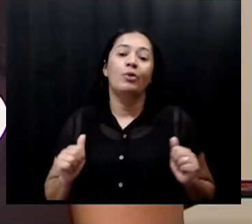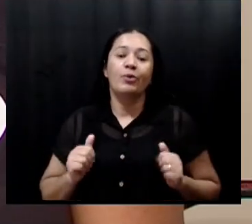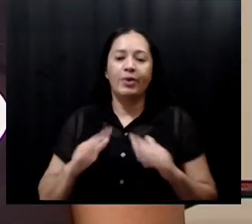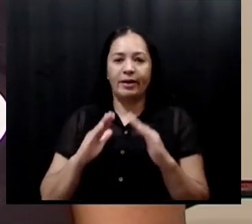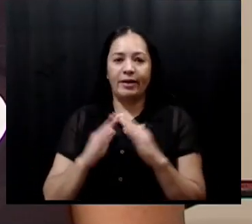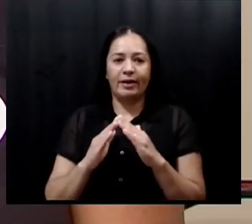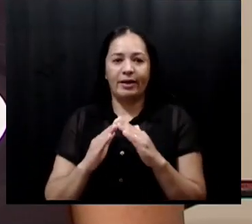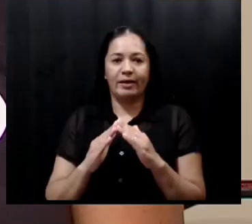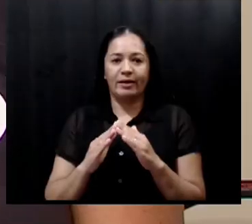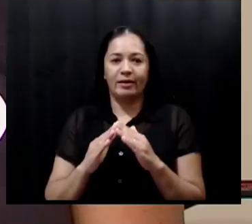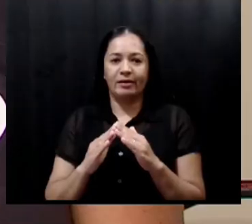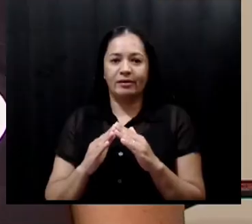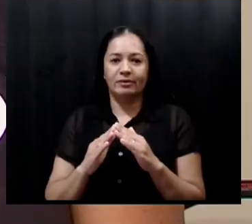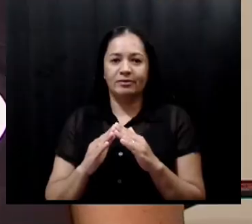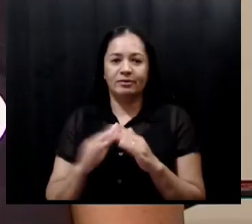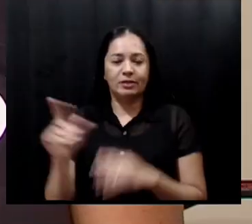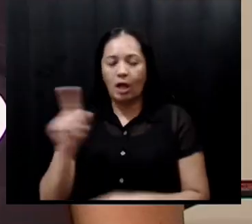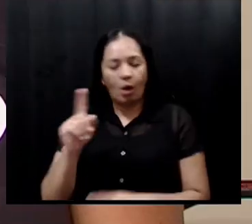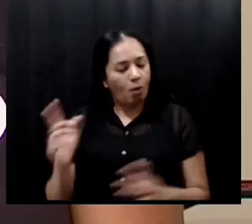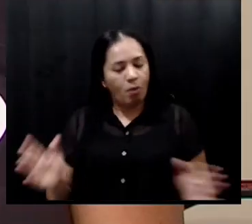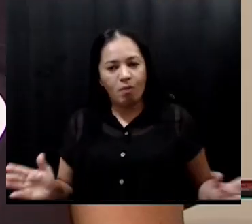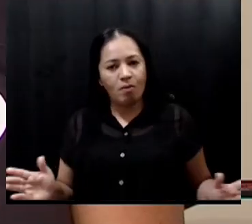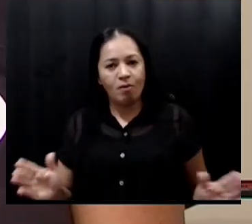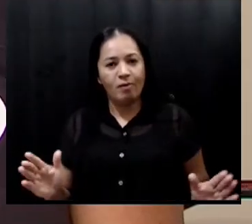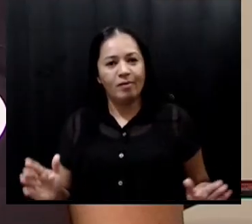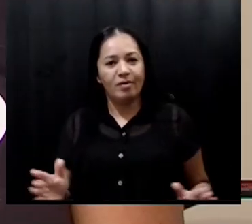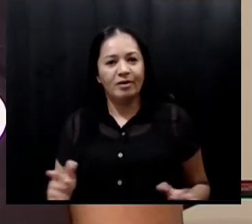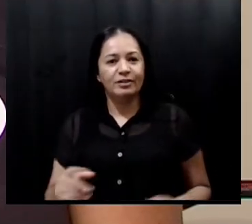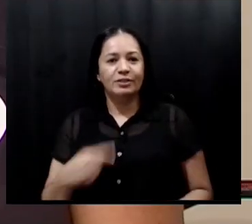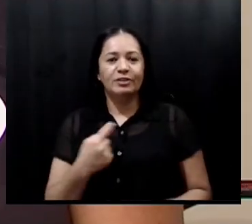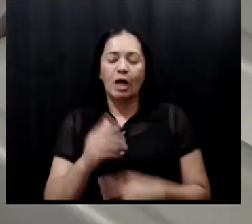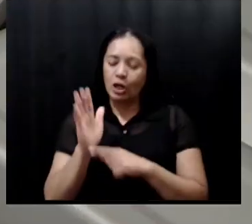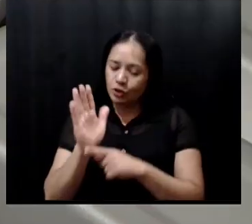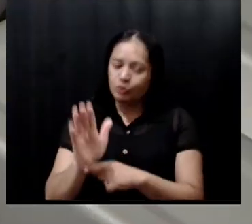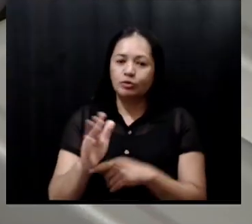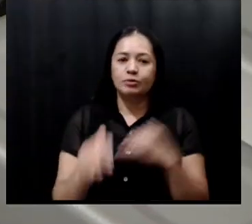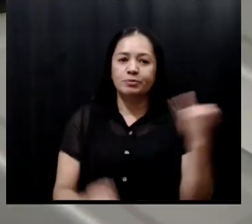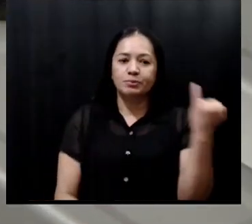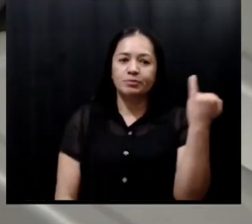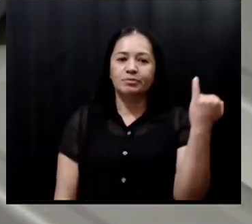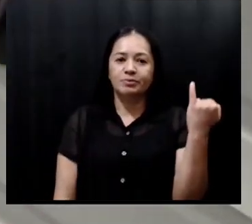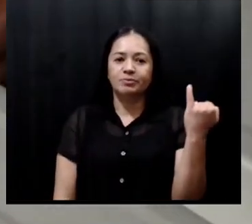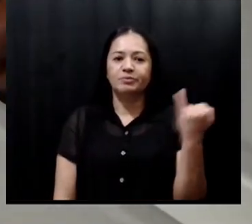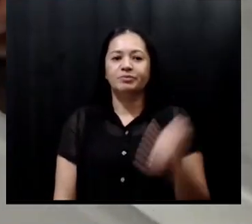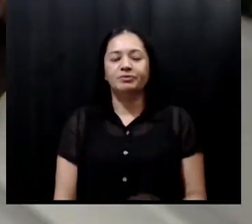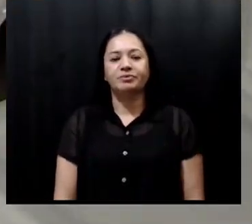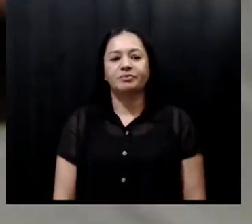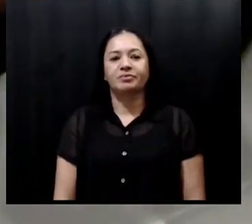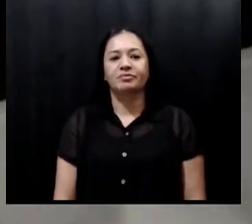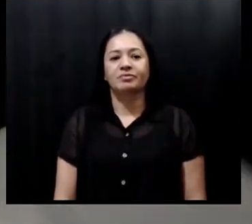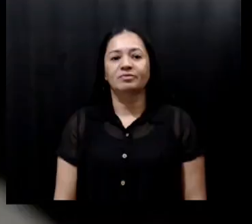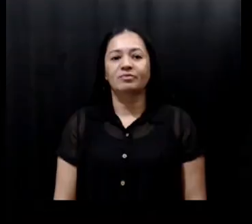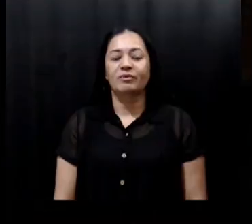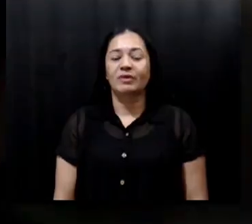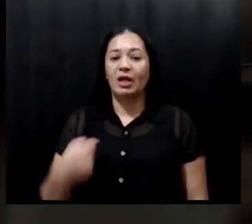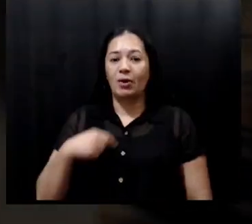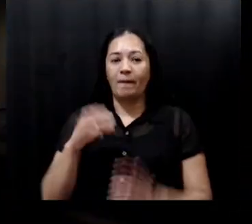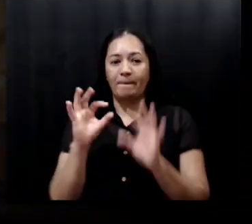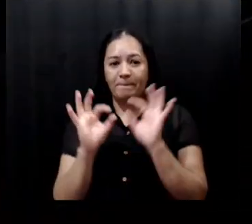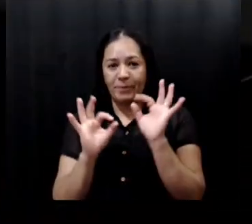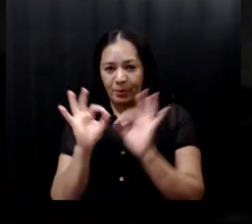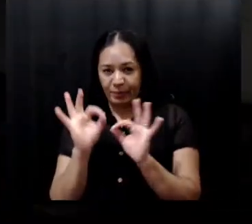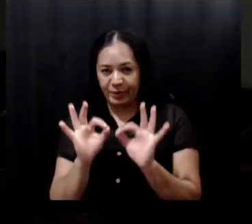cá. Não, é ajudar em tudo que for preciso. Aí eu comecei a ter